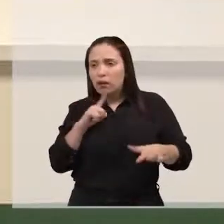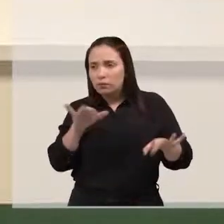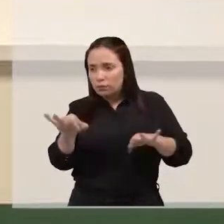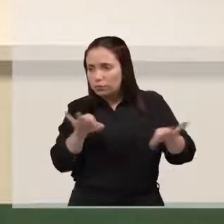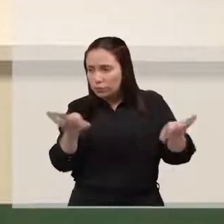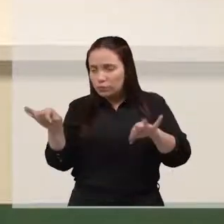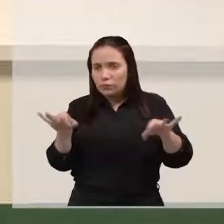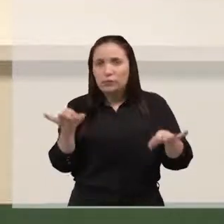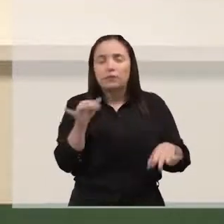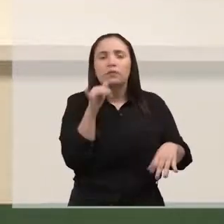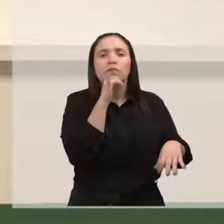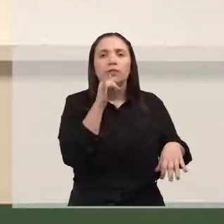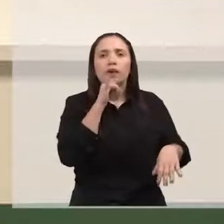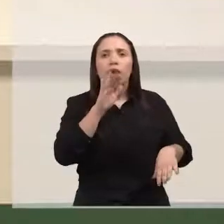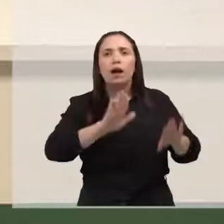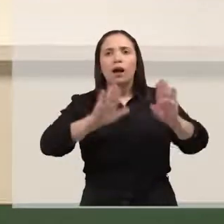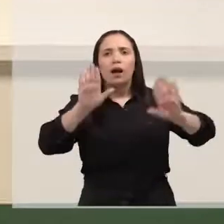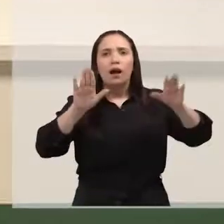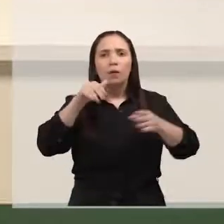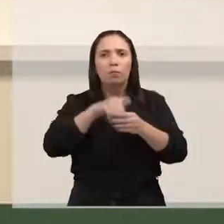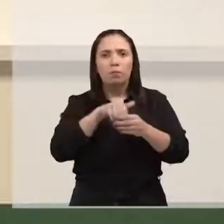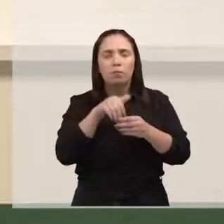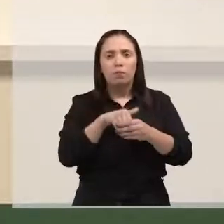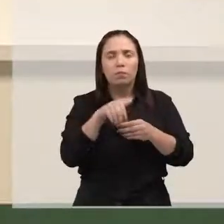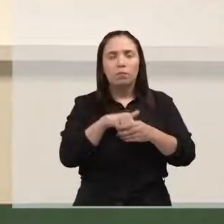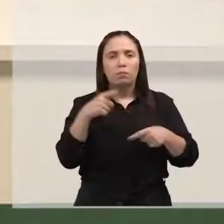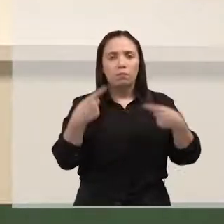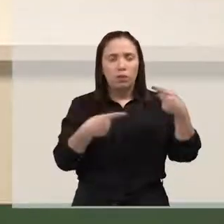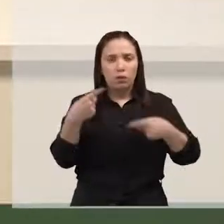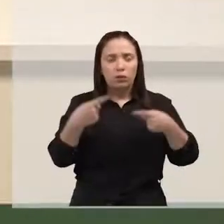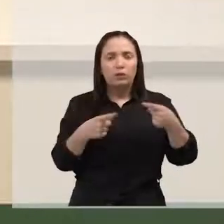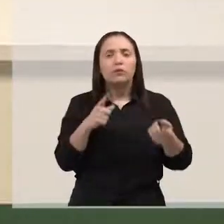Você vê que os candidatos e os grupos políticos em estados tem